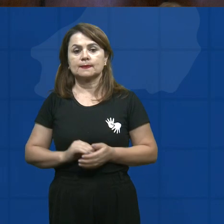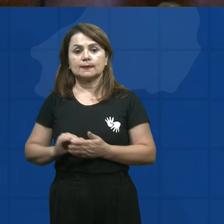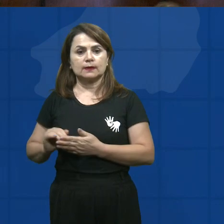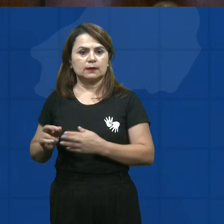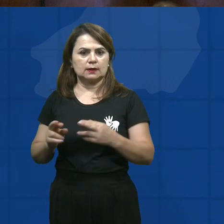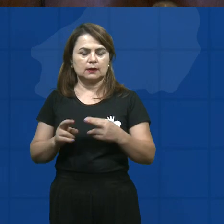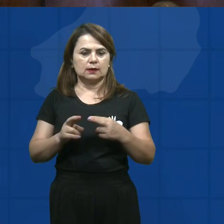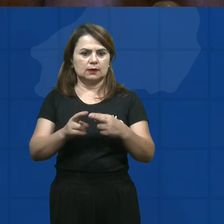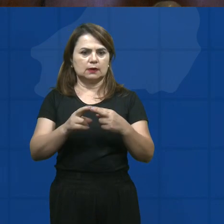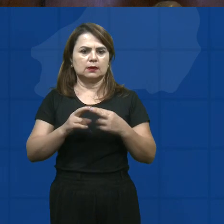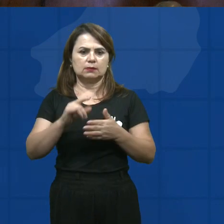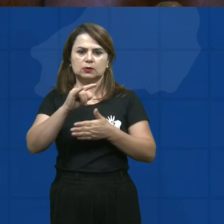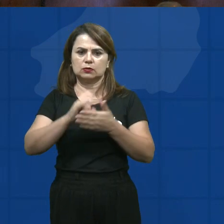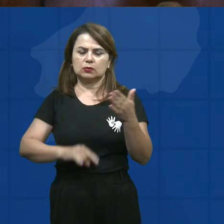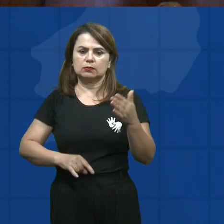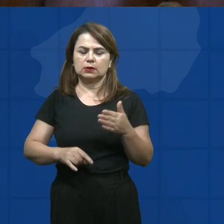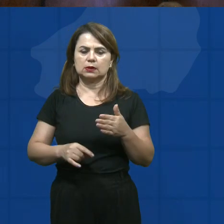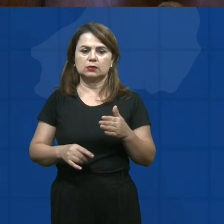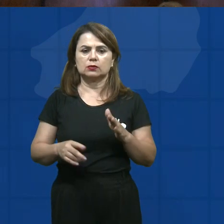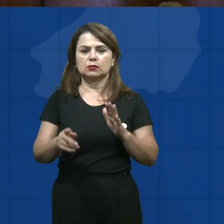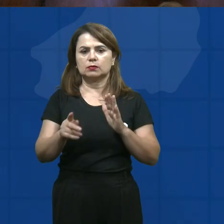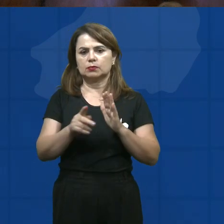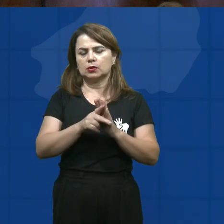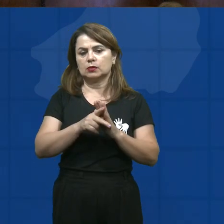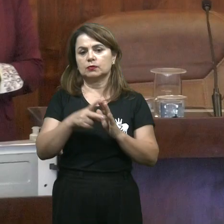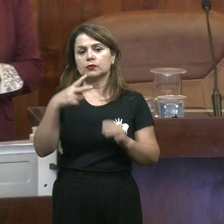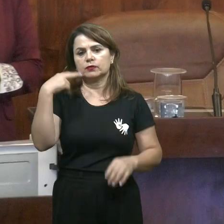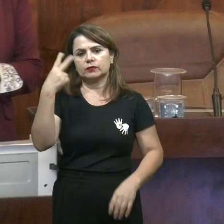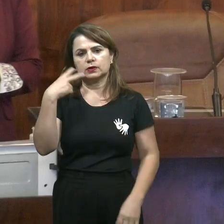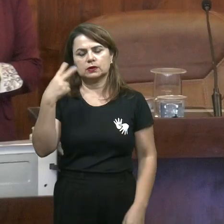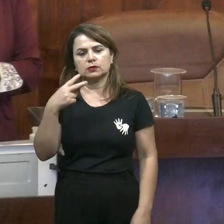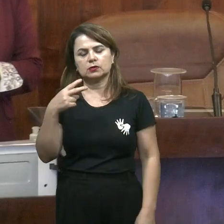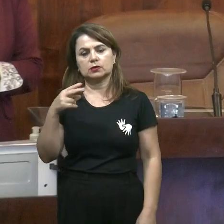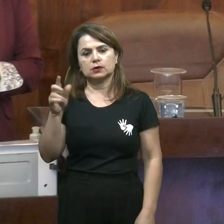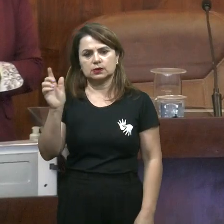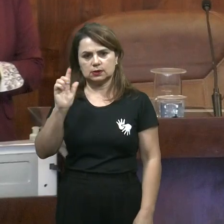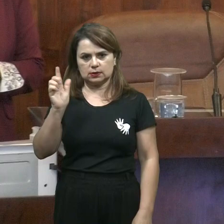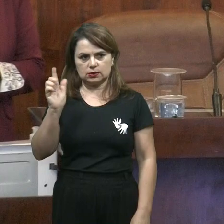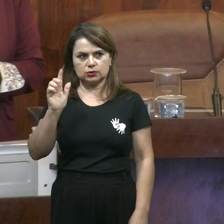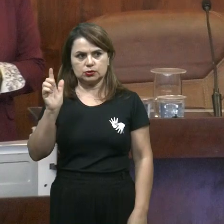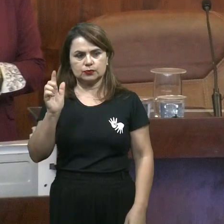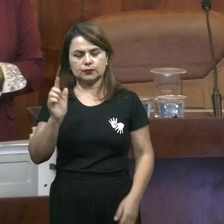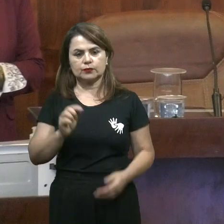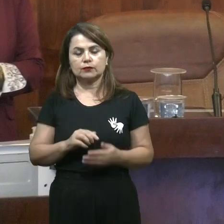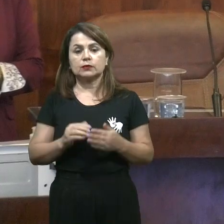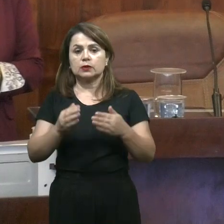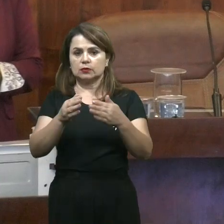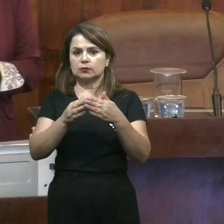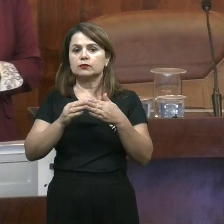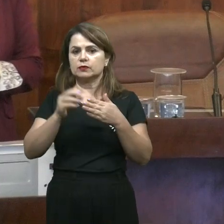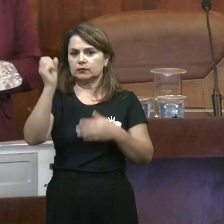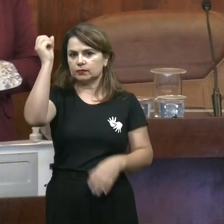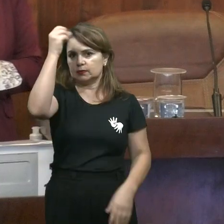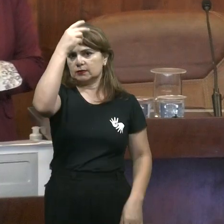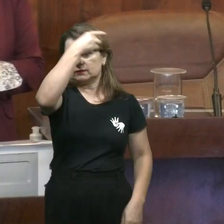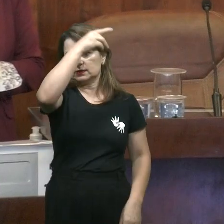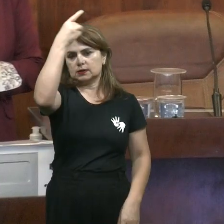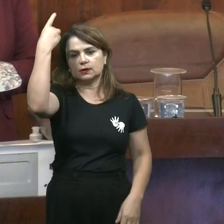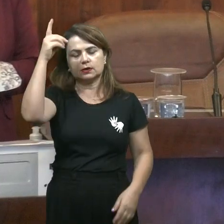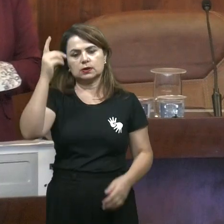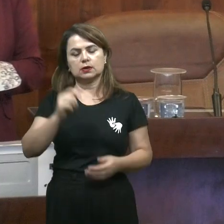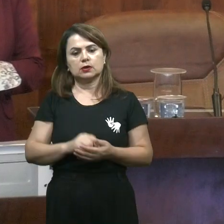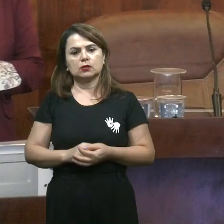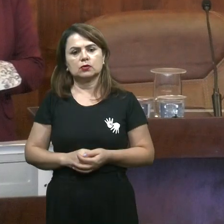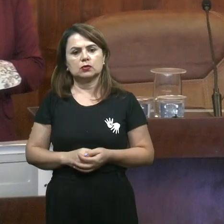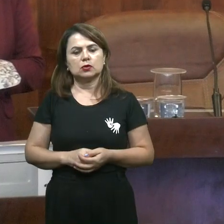Requerimento 1752, barra 2024, do vereador Evandro Galetti. Solicitando ao Prefeito Municipal, o senhor Daniel Alonso, por